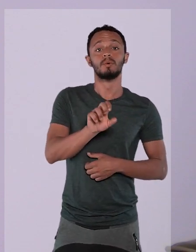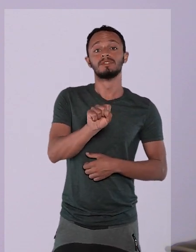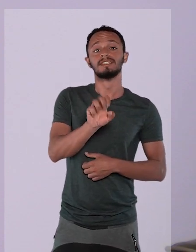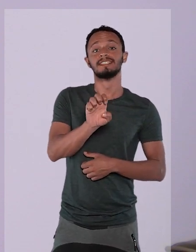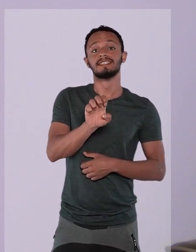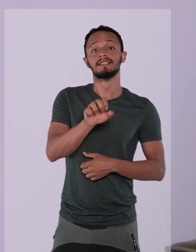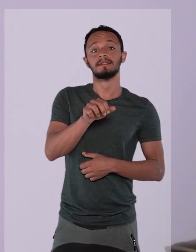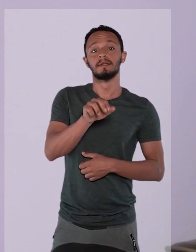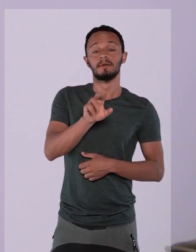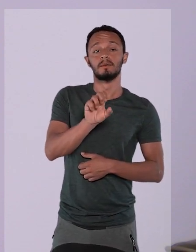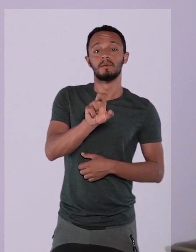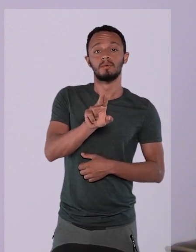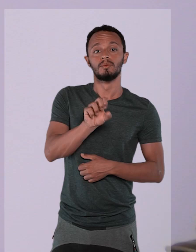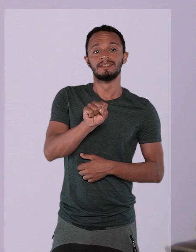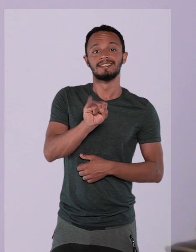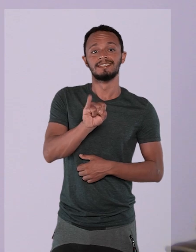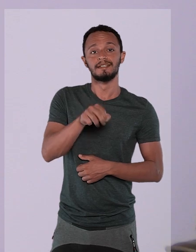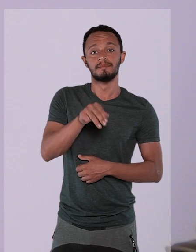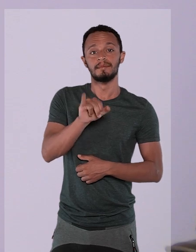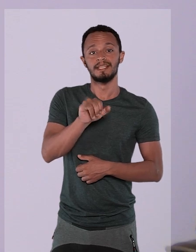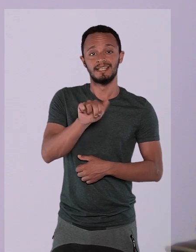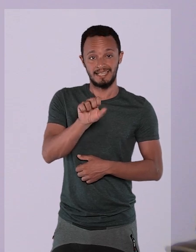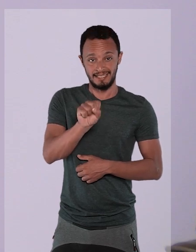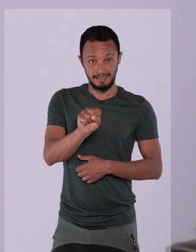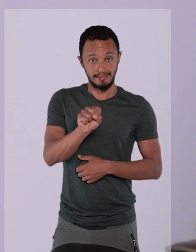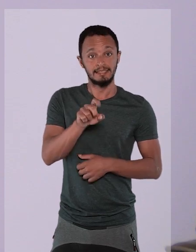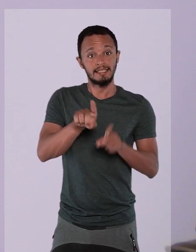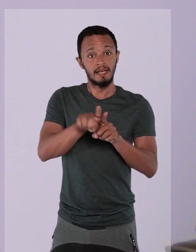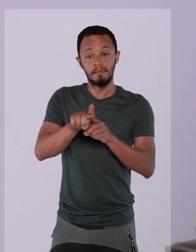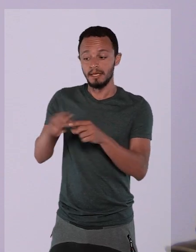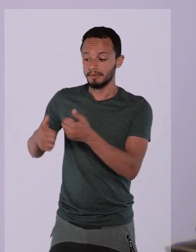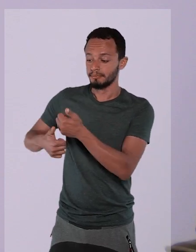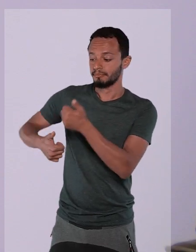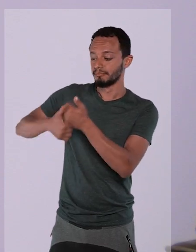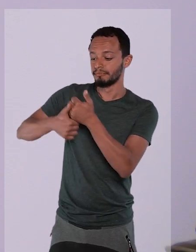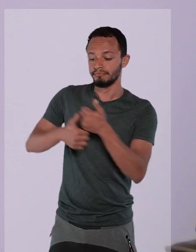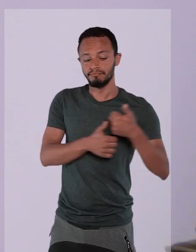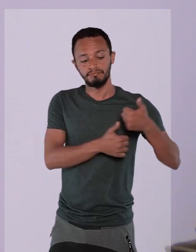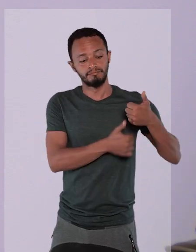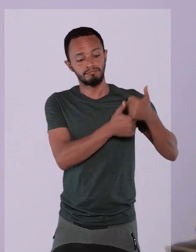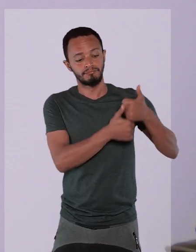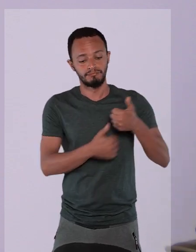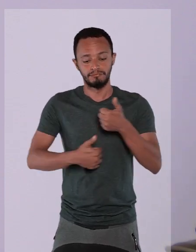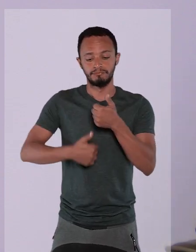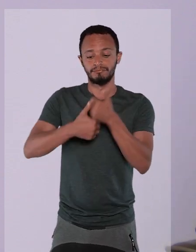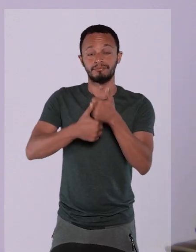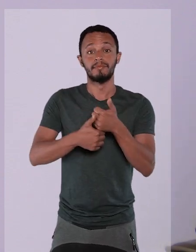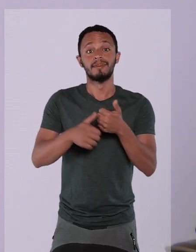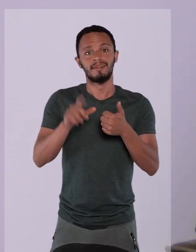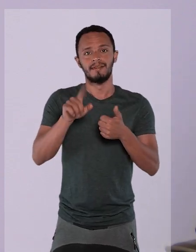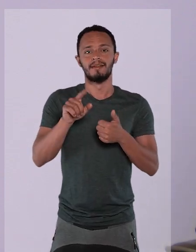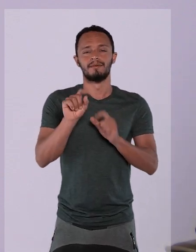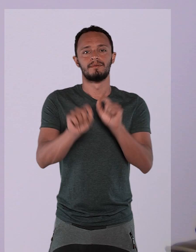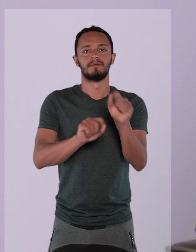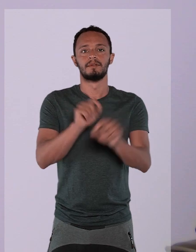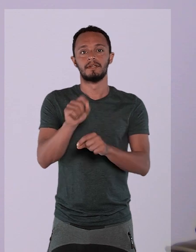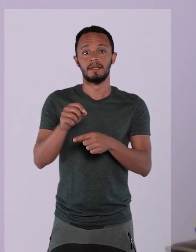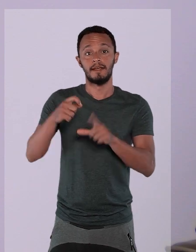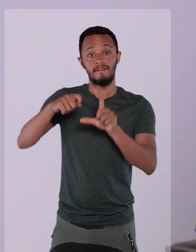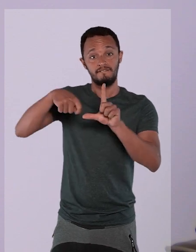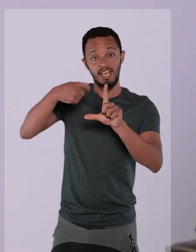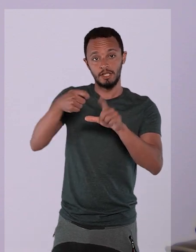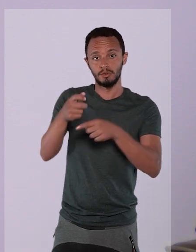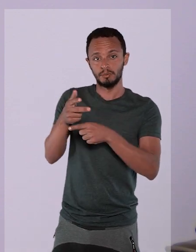No YouTube do projeto, onde este vídeo, quando for ao ar, vai estar